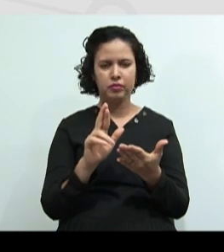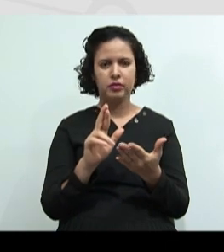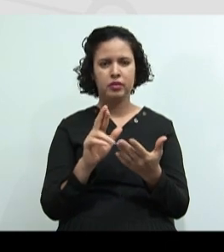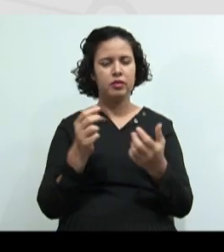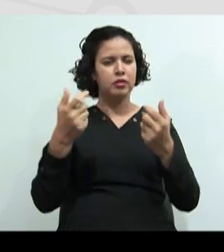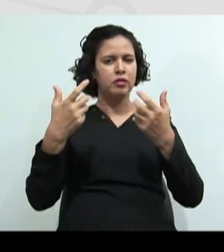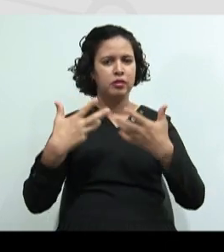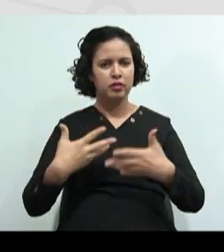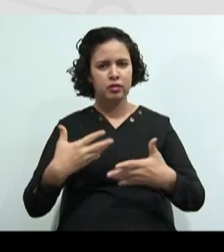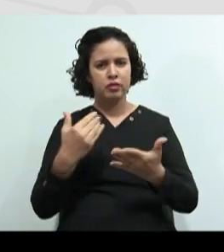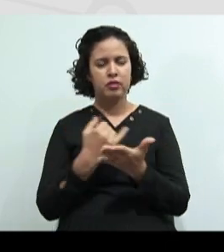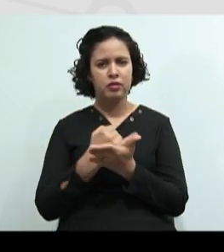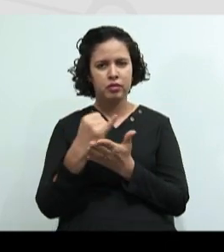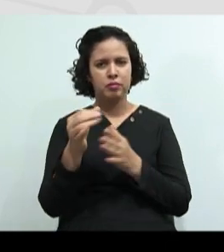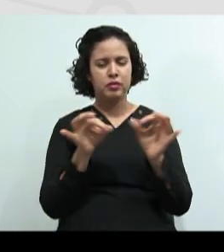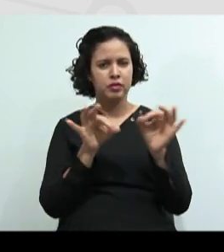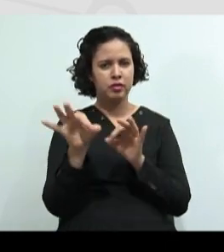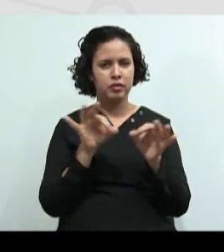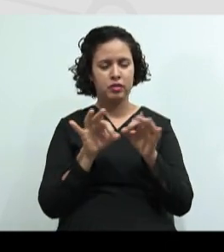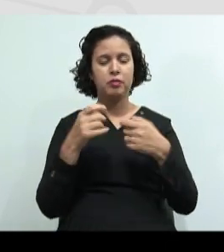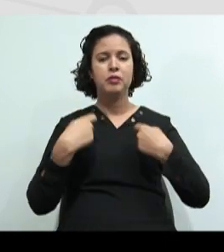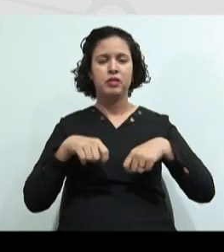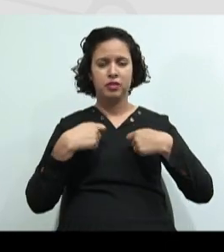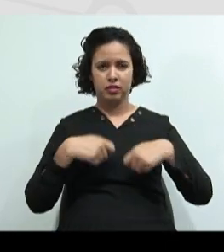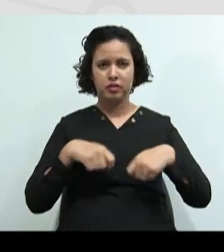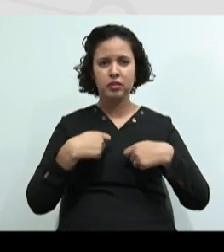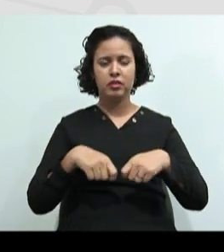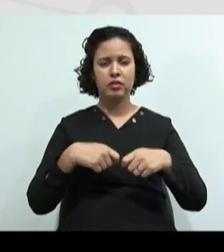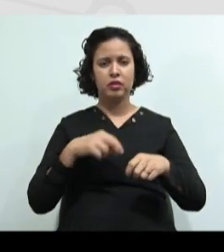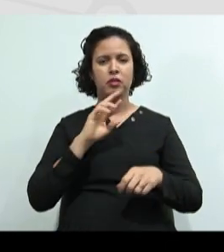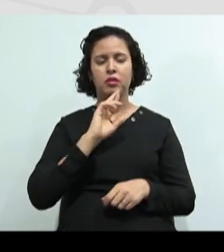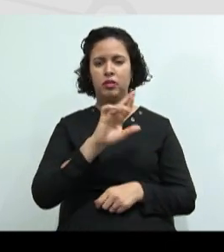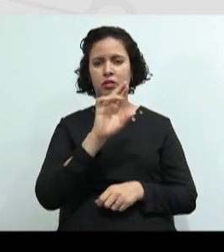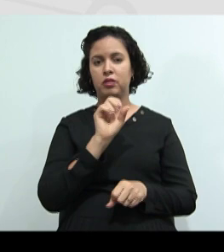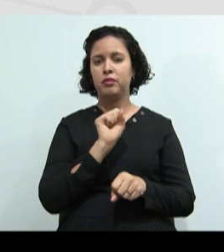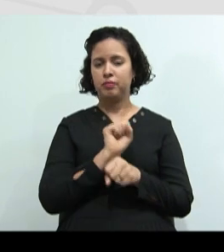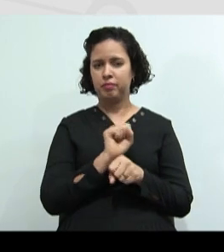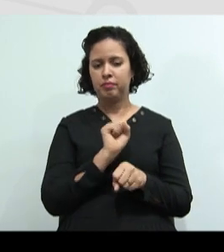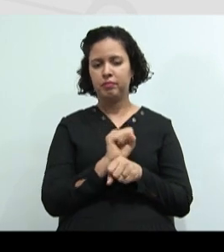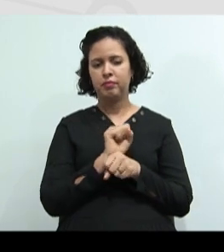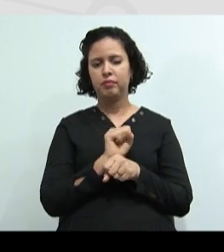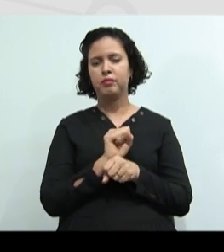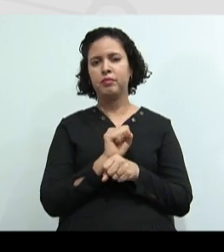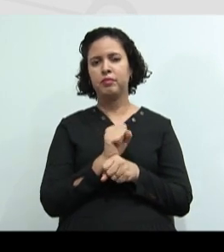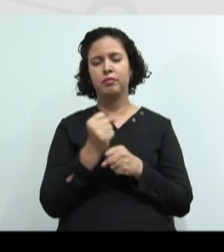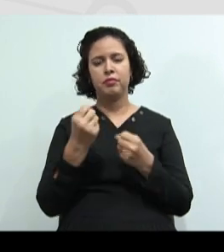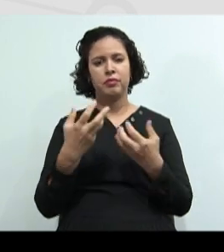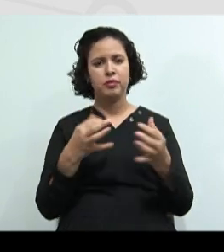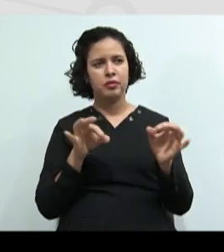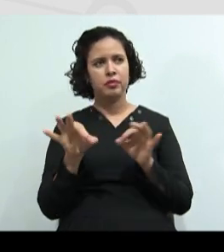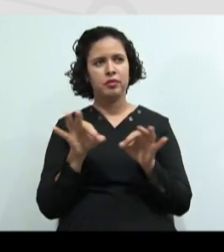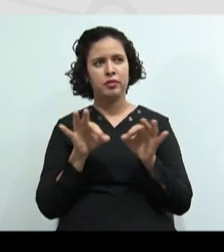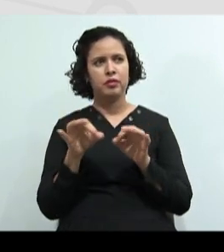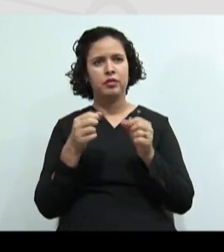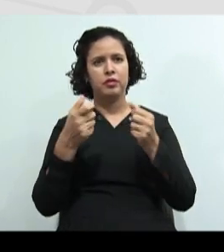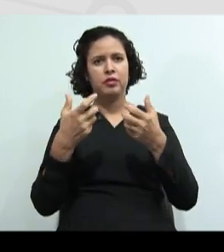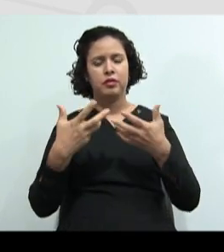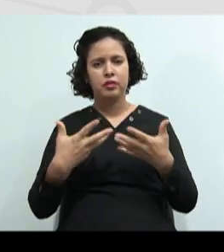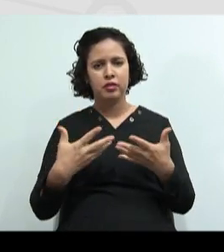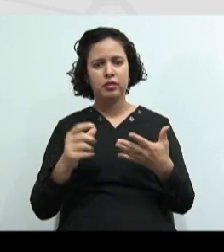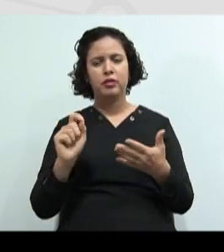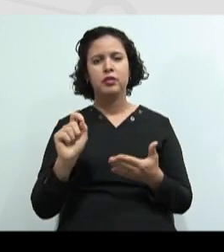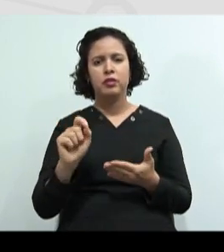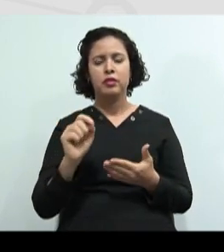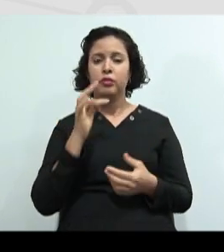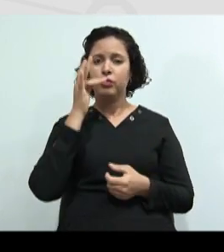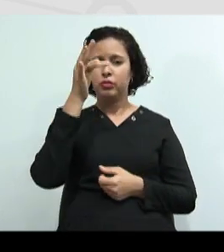estamos falando desde o início em planejamento, o resultado precisa ser esperado. E quando a gente fala de planejamento, estamos falando de situações o